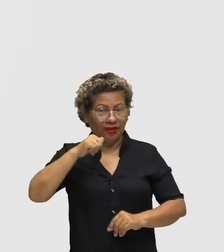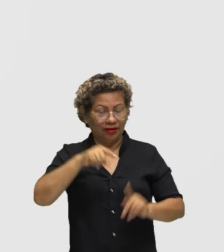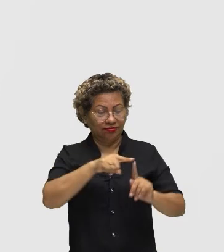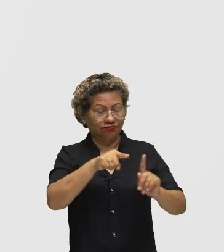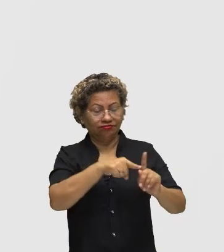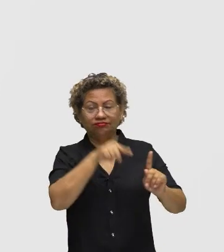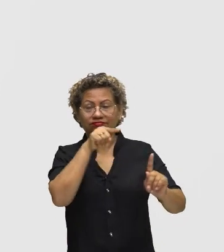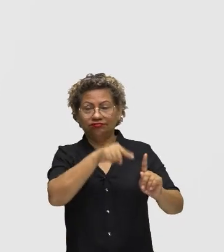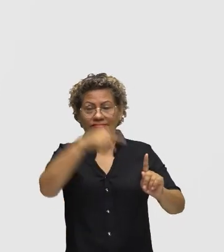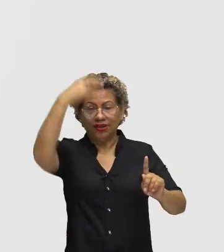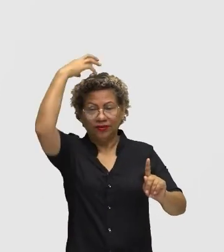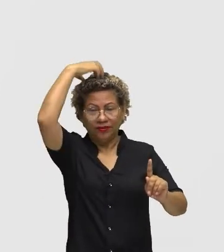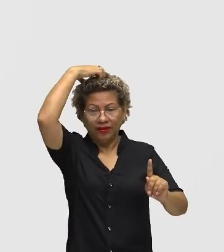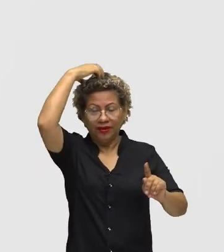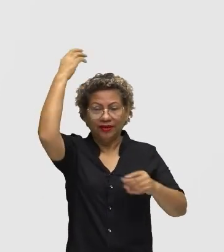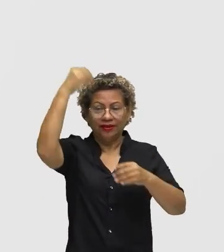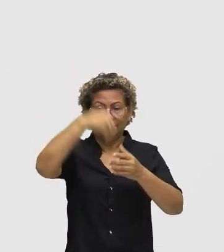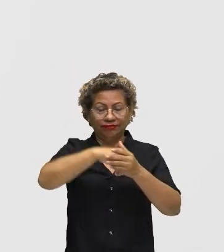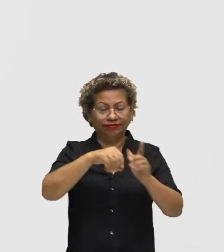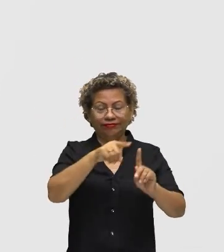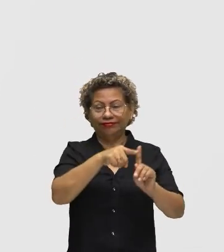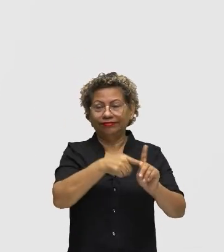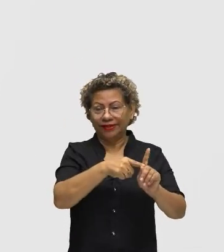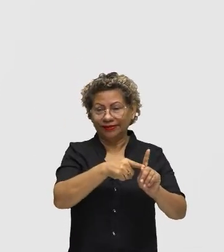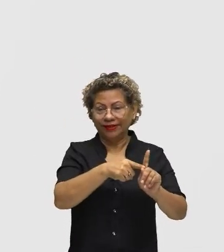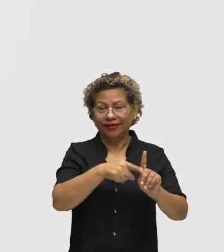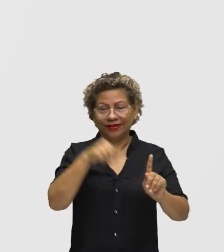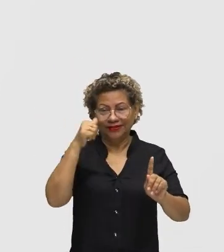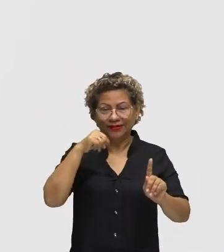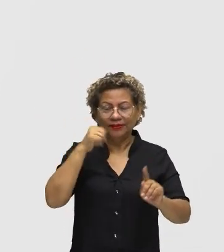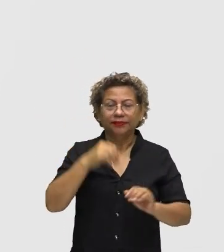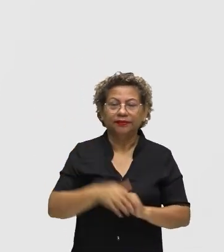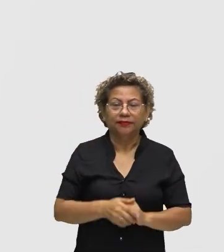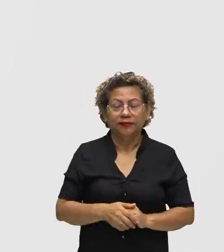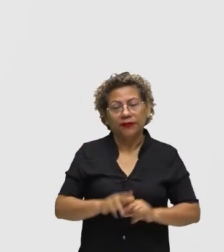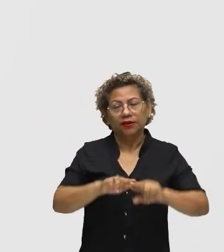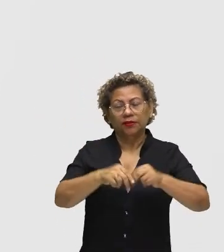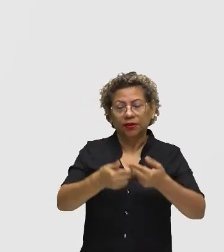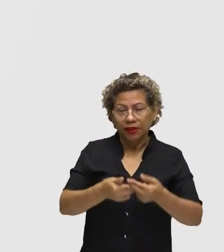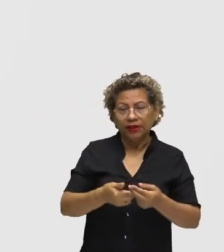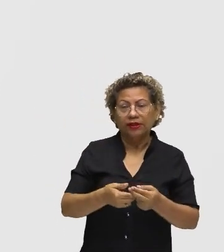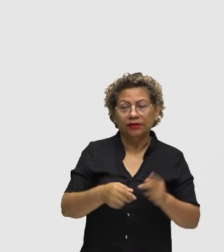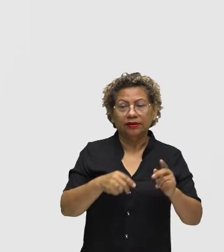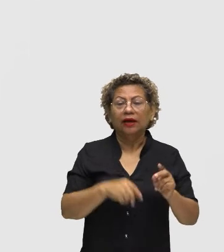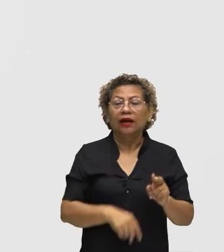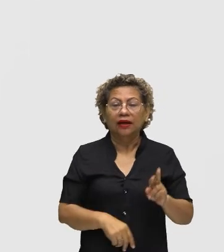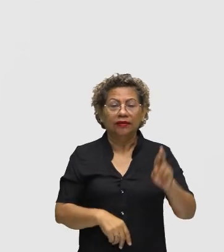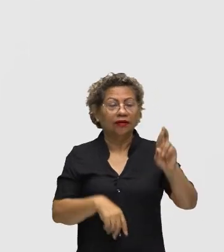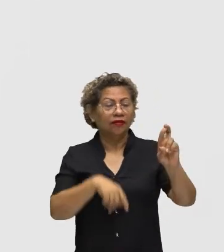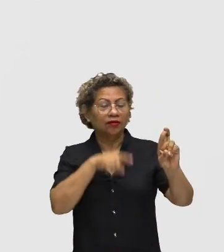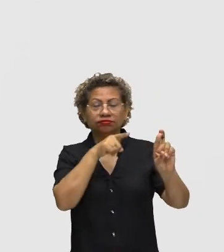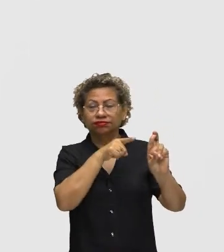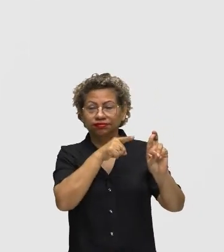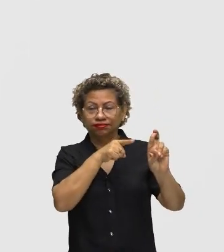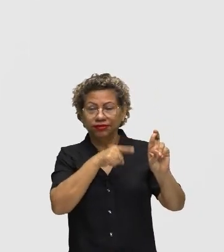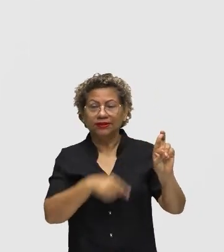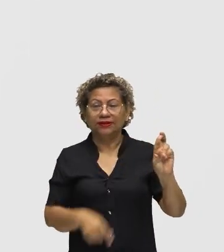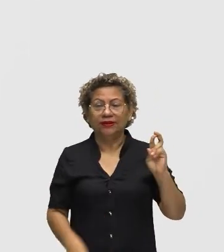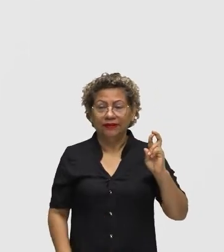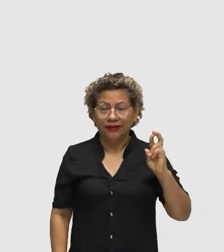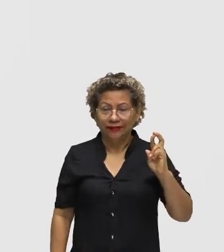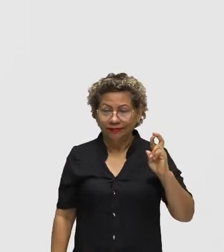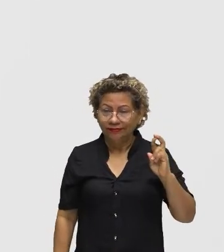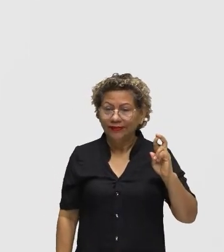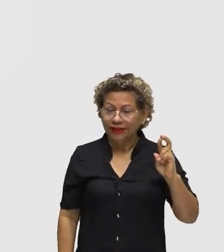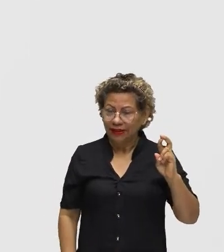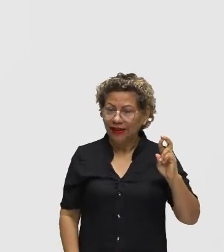isso deviam ser tratadas com atenção especial, já que estavam gerando, olha só, os herdeiros do trono.